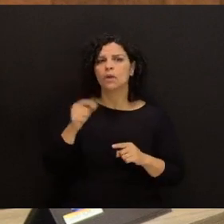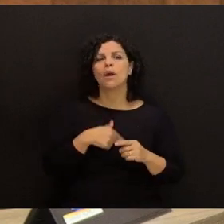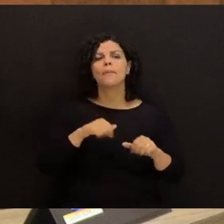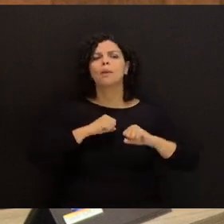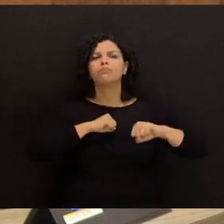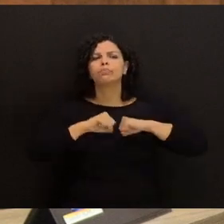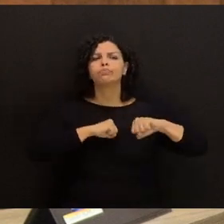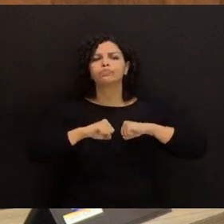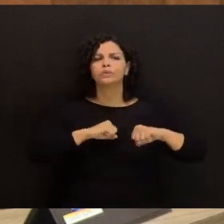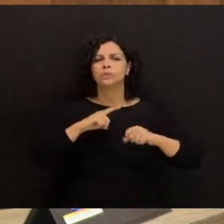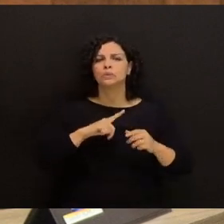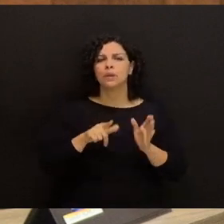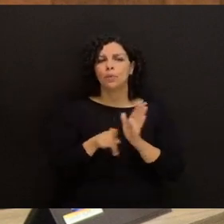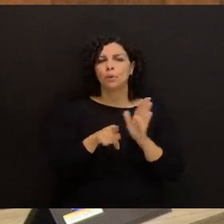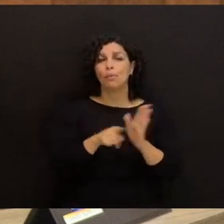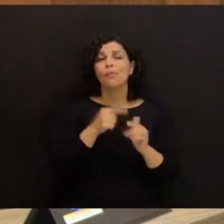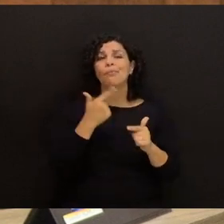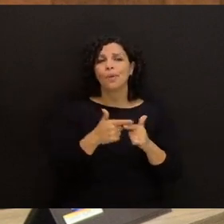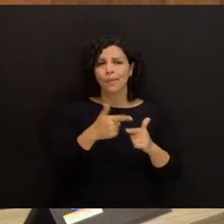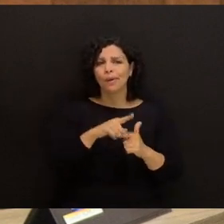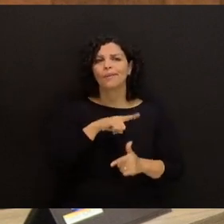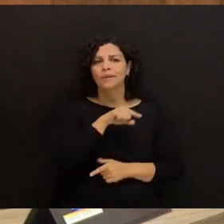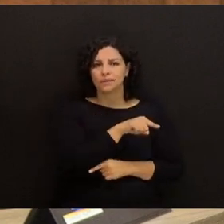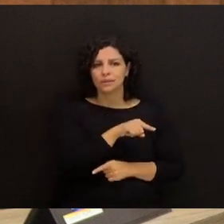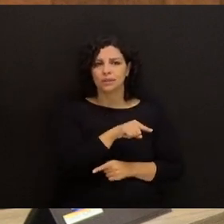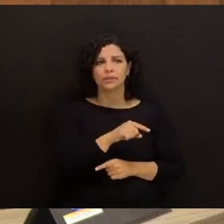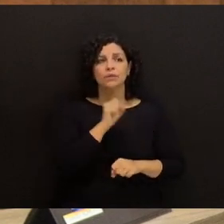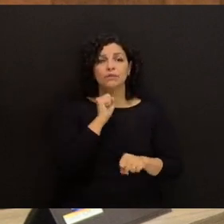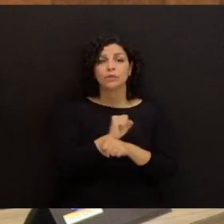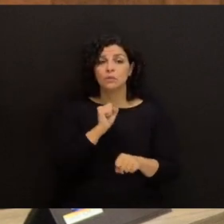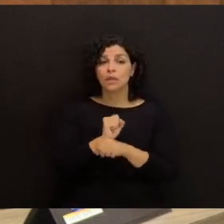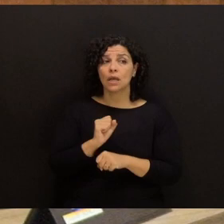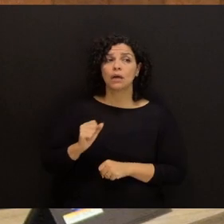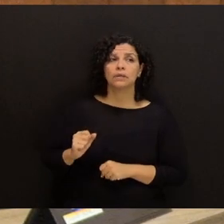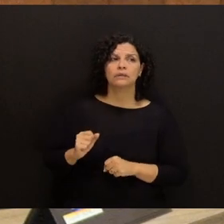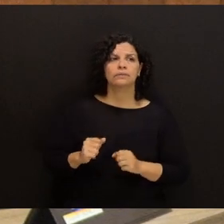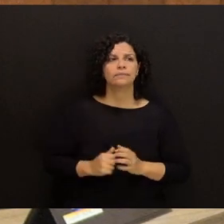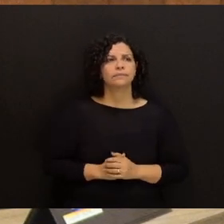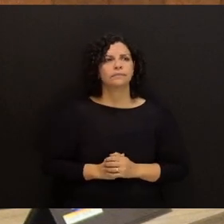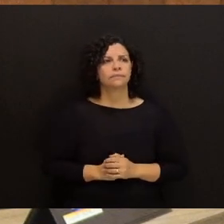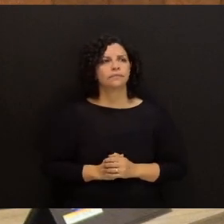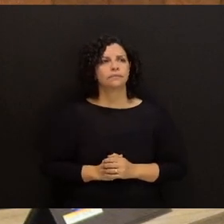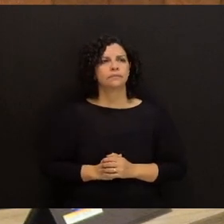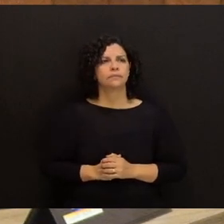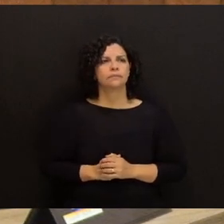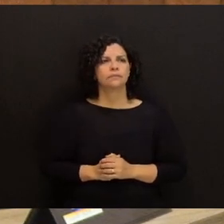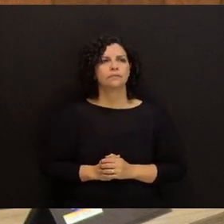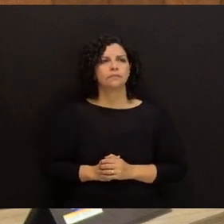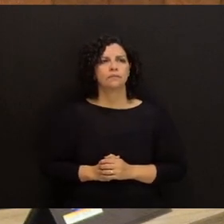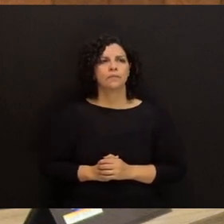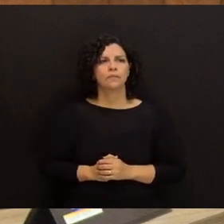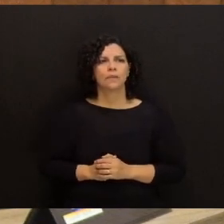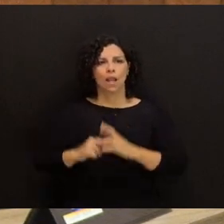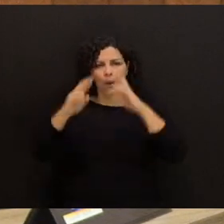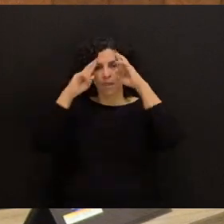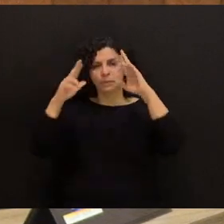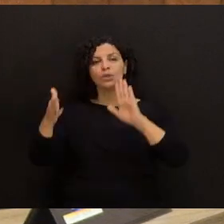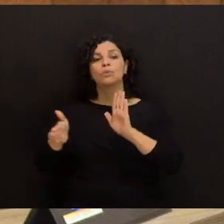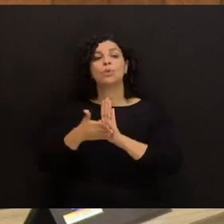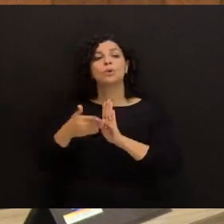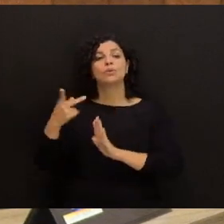a problemática o eu até acho que deveria esperar um pouquinho mais mas aí a questão de entendimento o respeito eh quem propõe agora